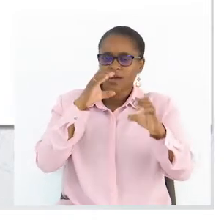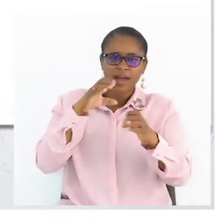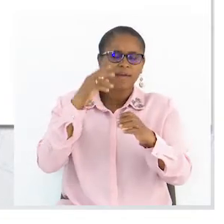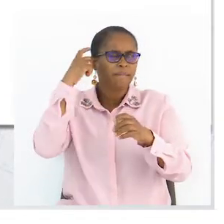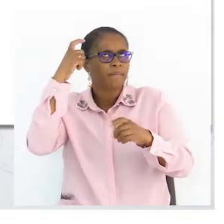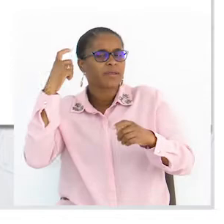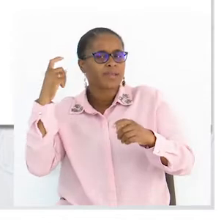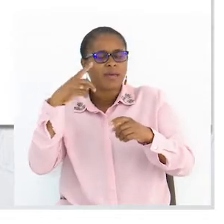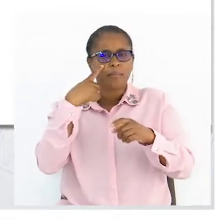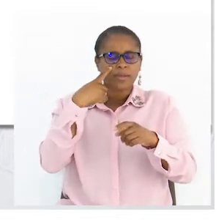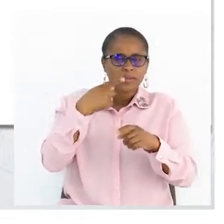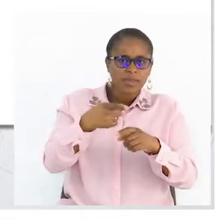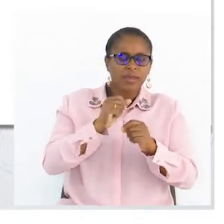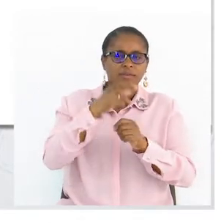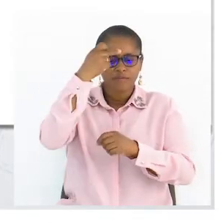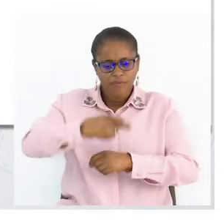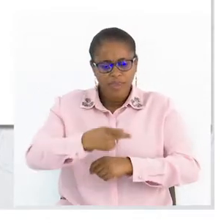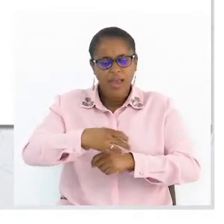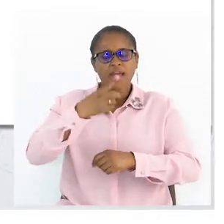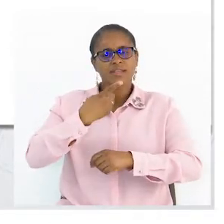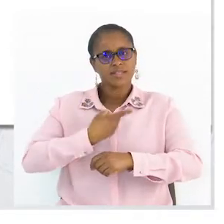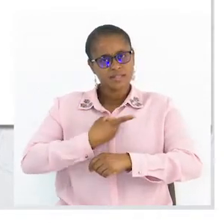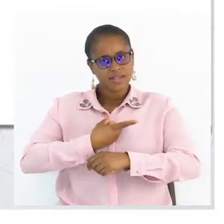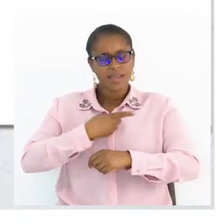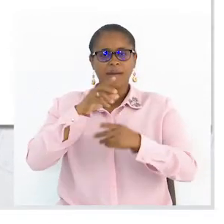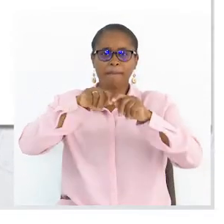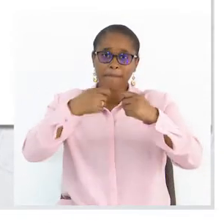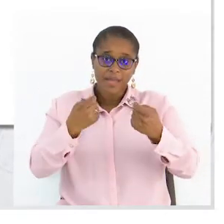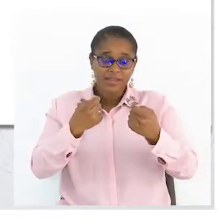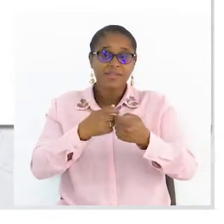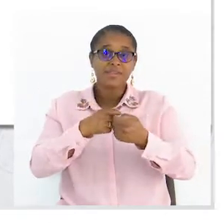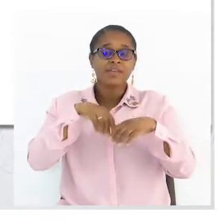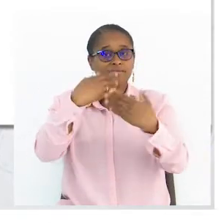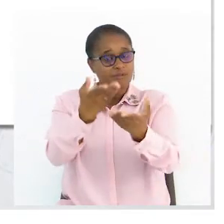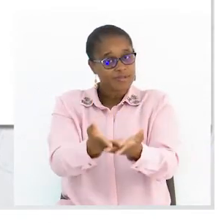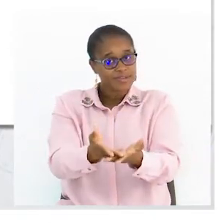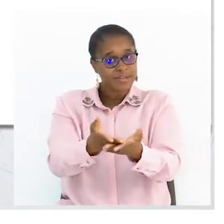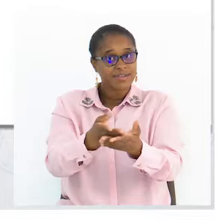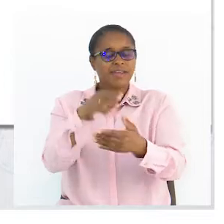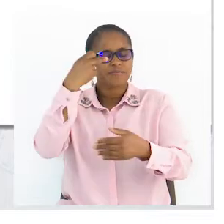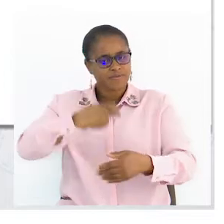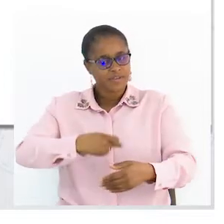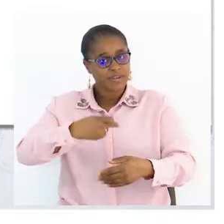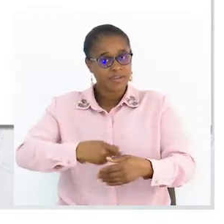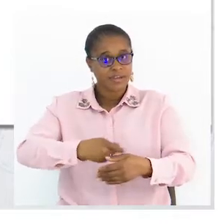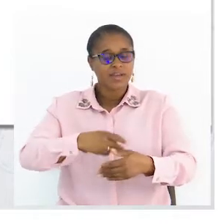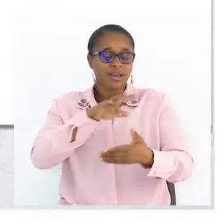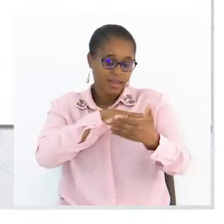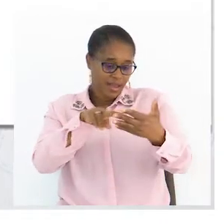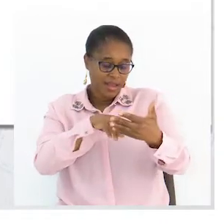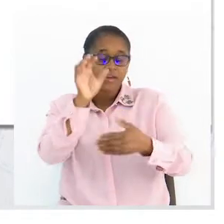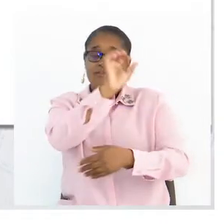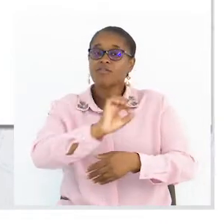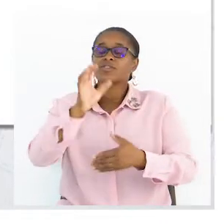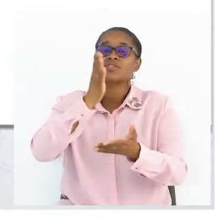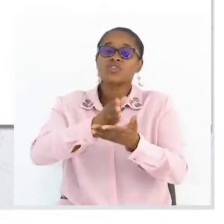refletir, parecer, ficar, ser, partir, oferecer, permanecer, ler. Vocês só vão assinalar